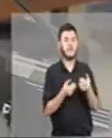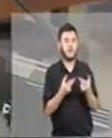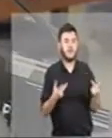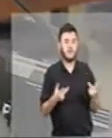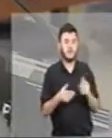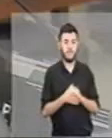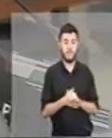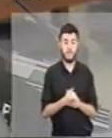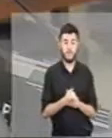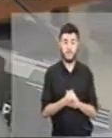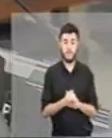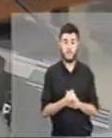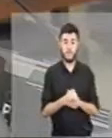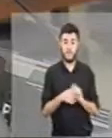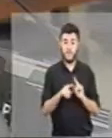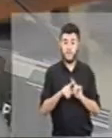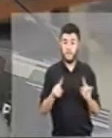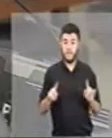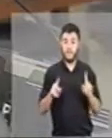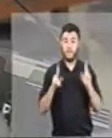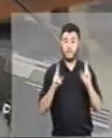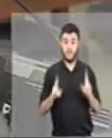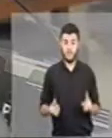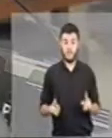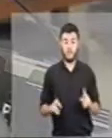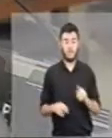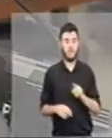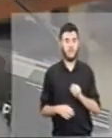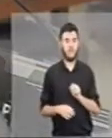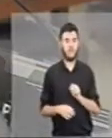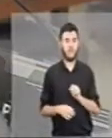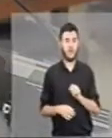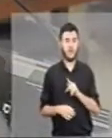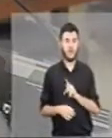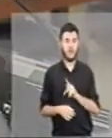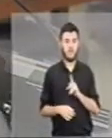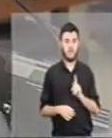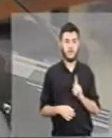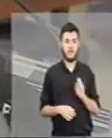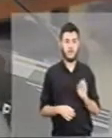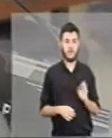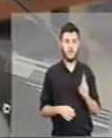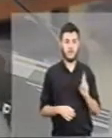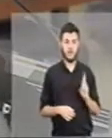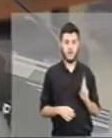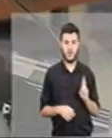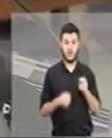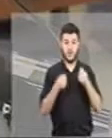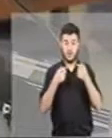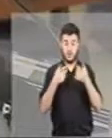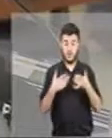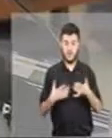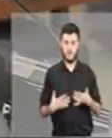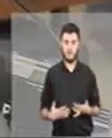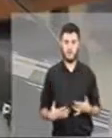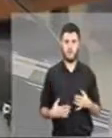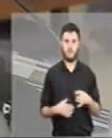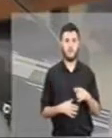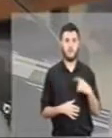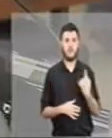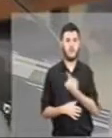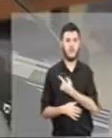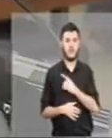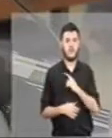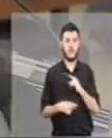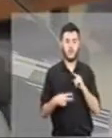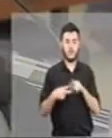da República, também eu acho que há duas questões aqui em discussão. Inicia o voto o ministro